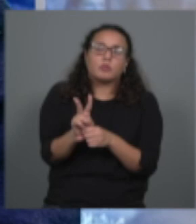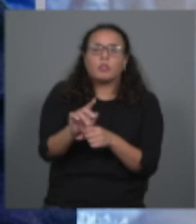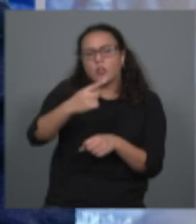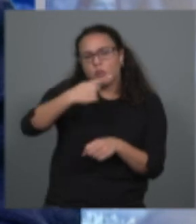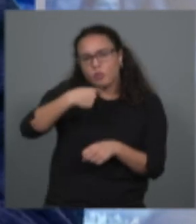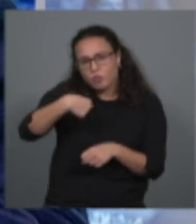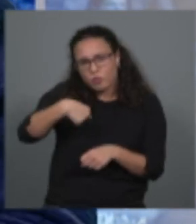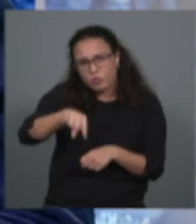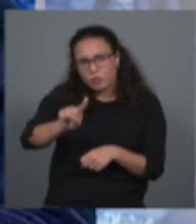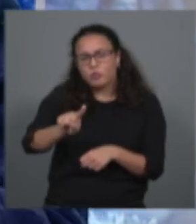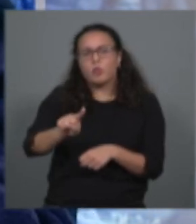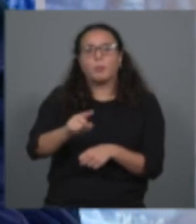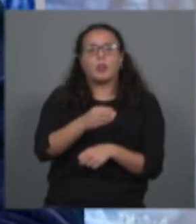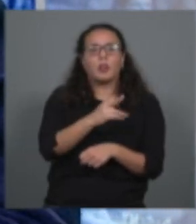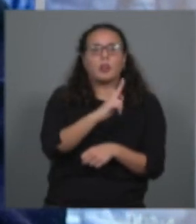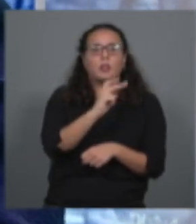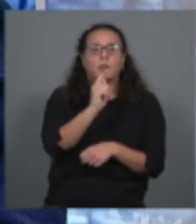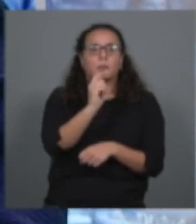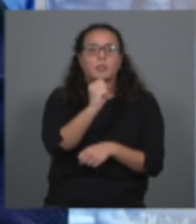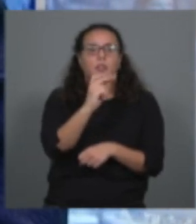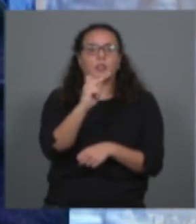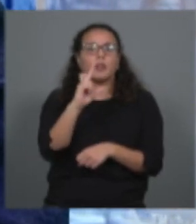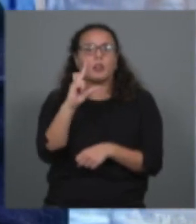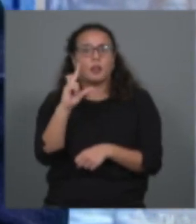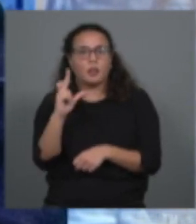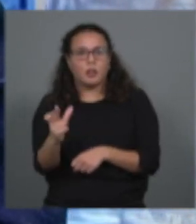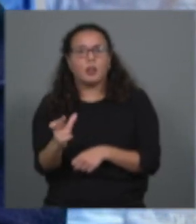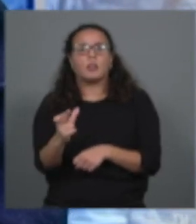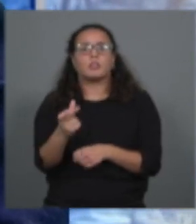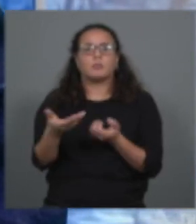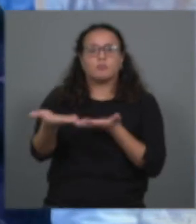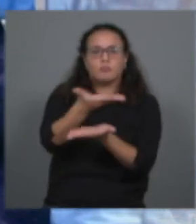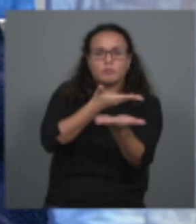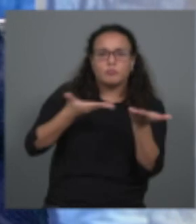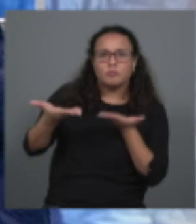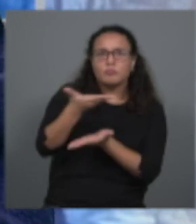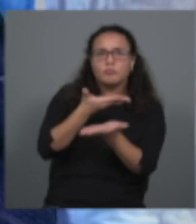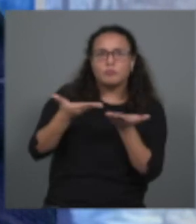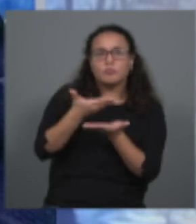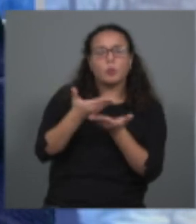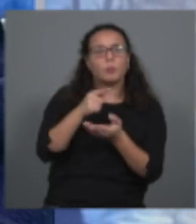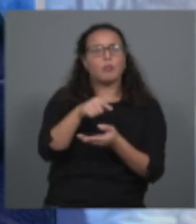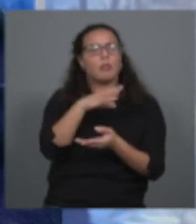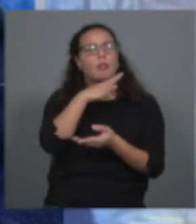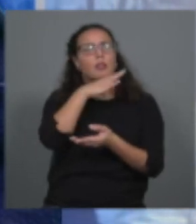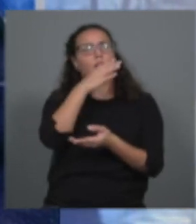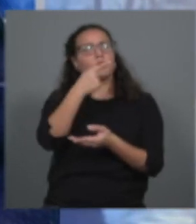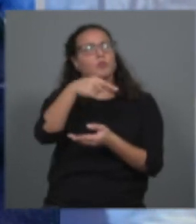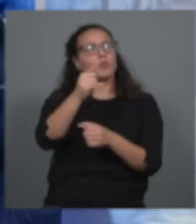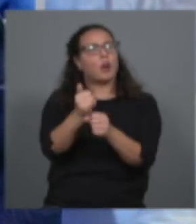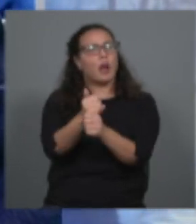estar, para pregar, para confessar, como ele disse da última vez que foi à Ilha da Madeira,